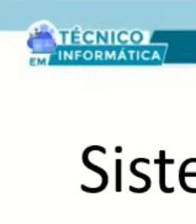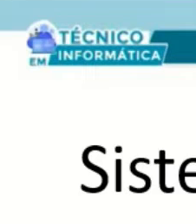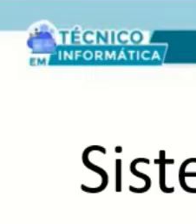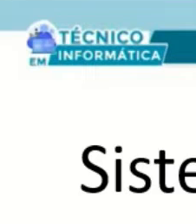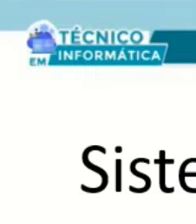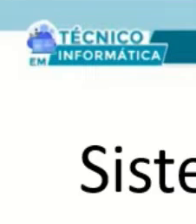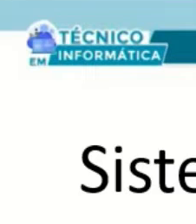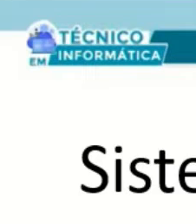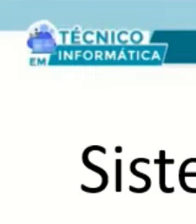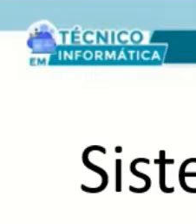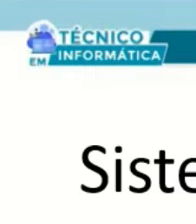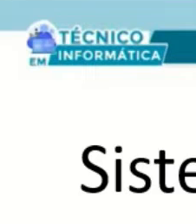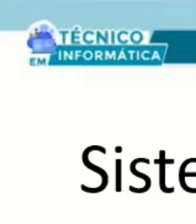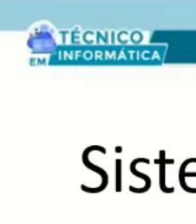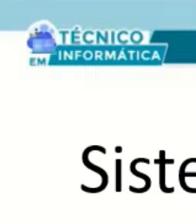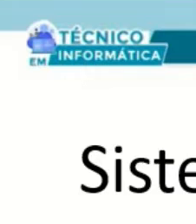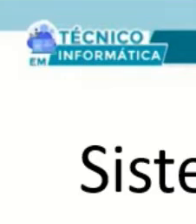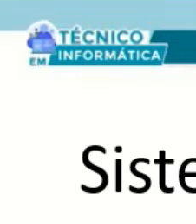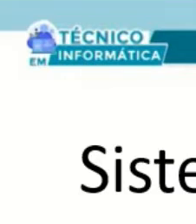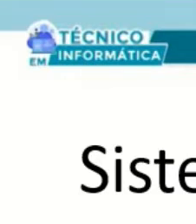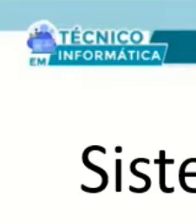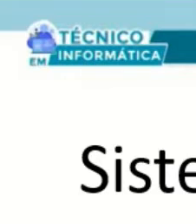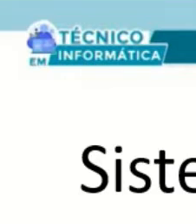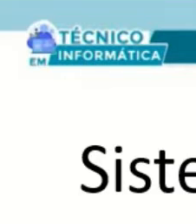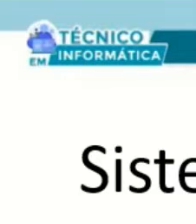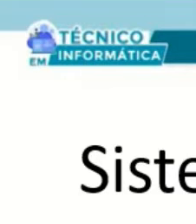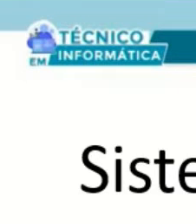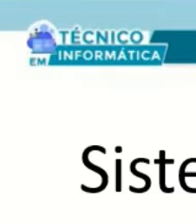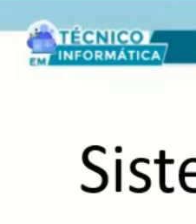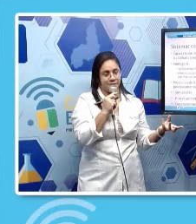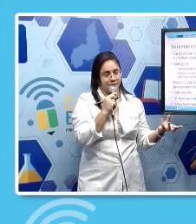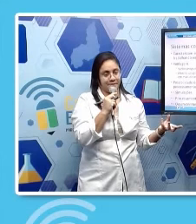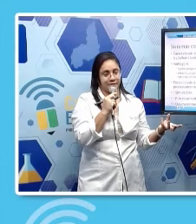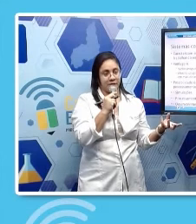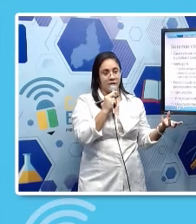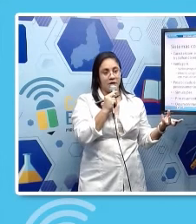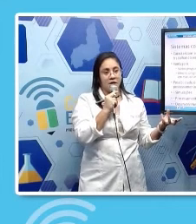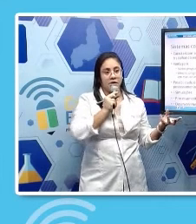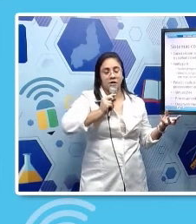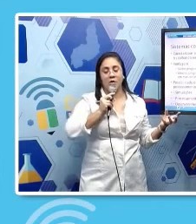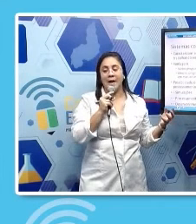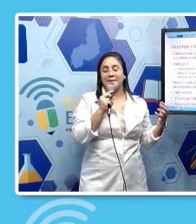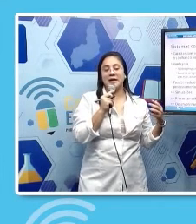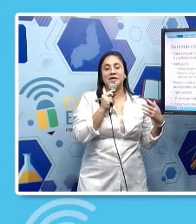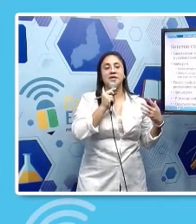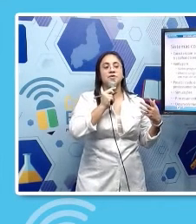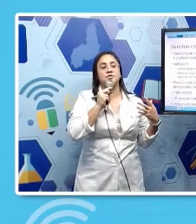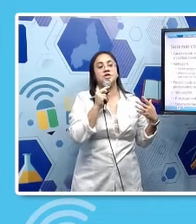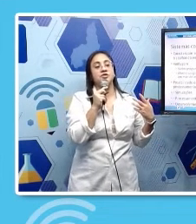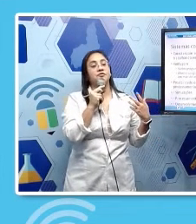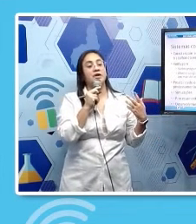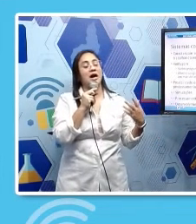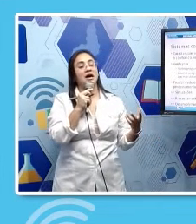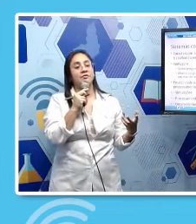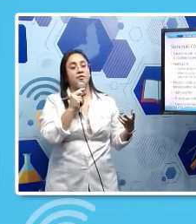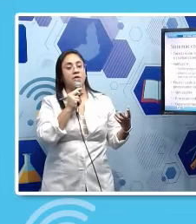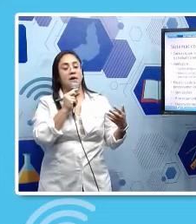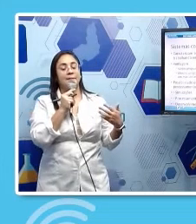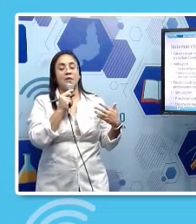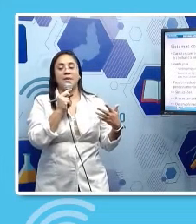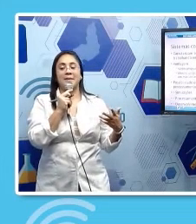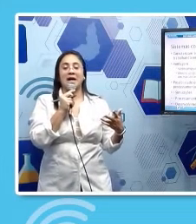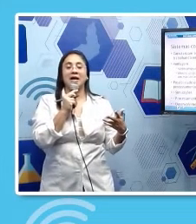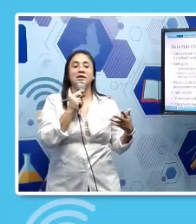operacional que consegue gerenciar mais de um processador ao mesmo tempo. Então, para que isso seja